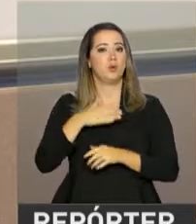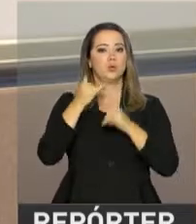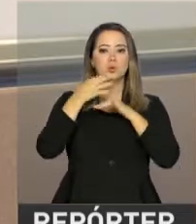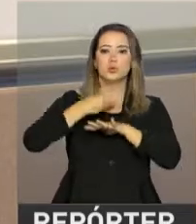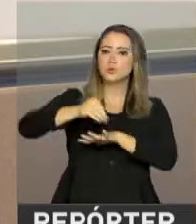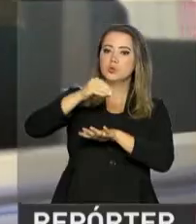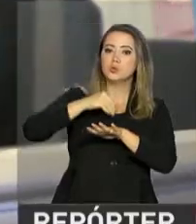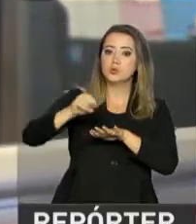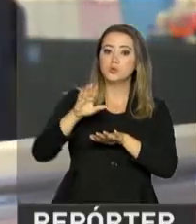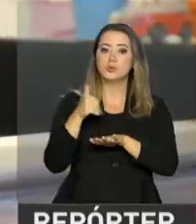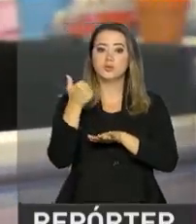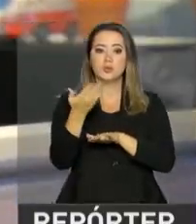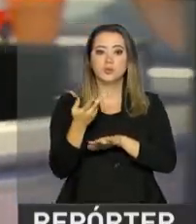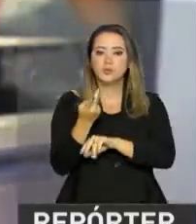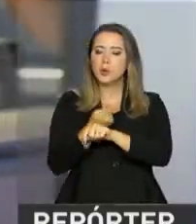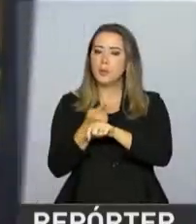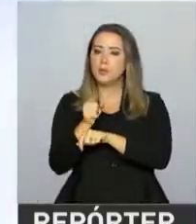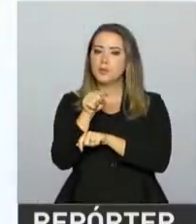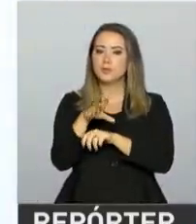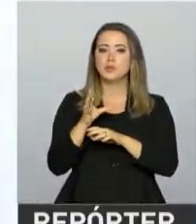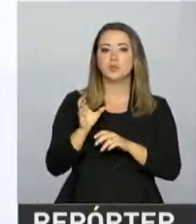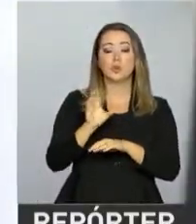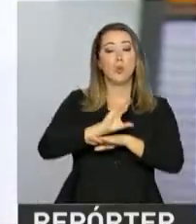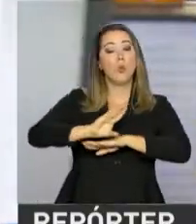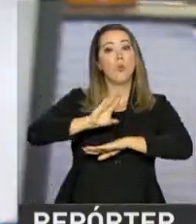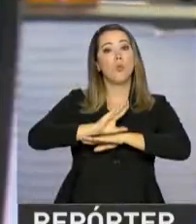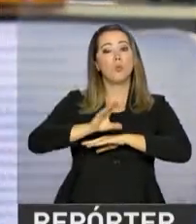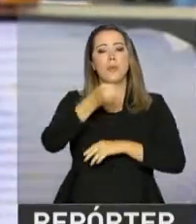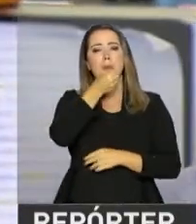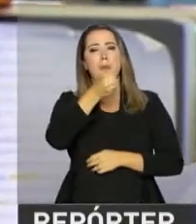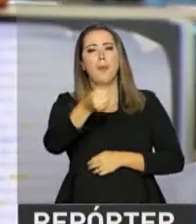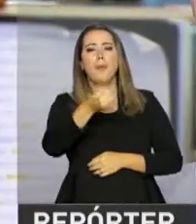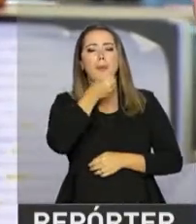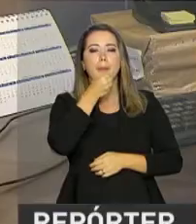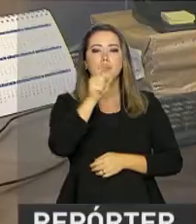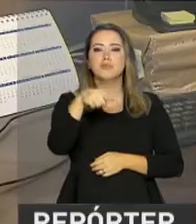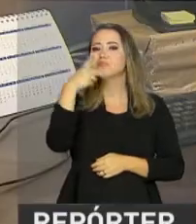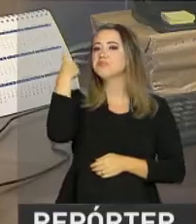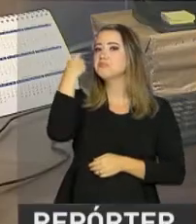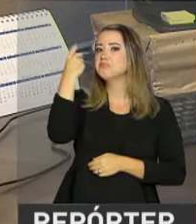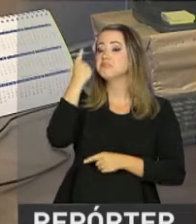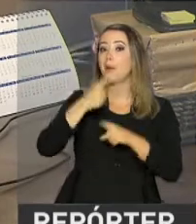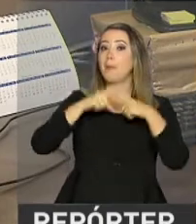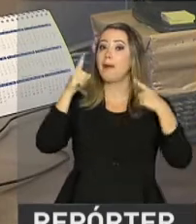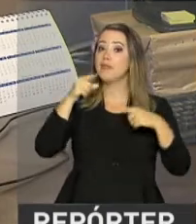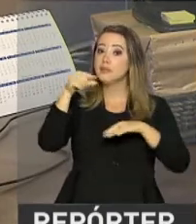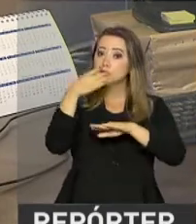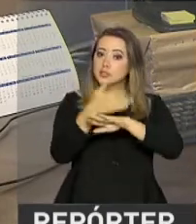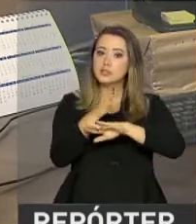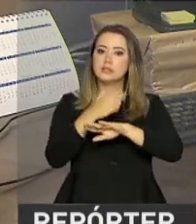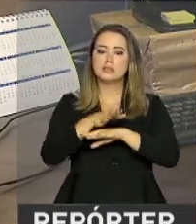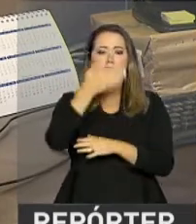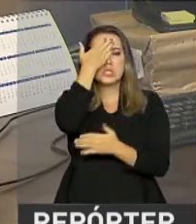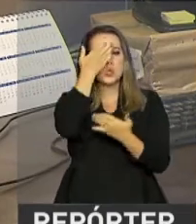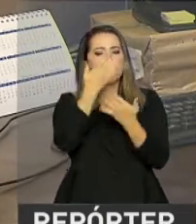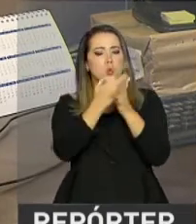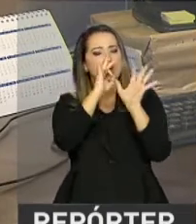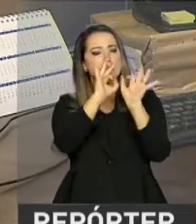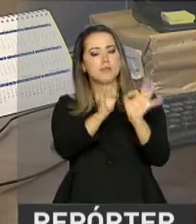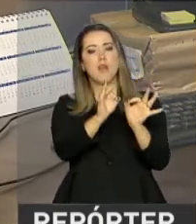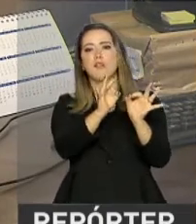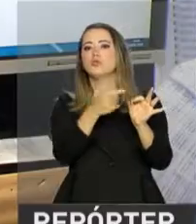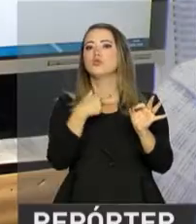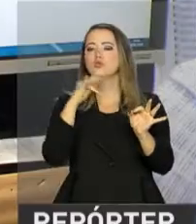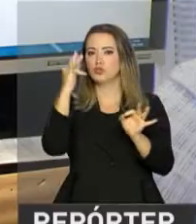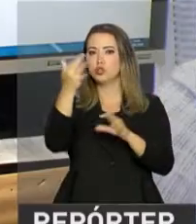por isso a escolha pelo curso de jornalismo pareceu natural mas foi no estágio que teve certeza da profissão que quer